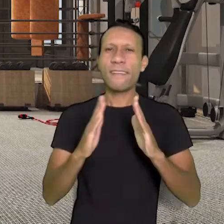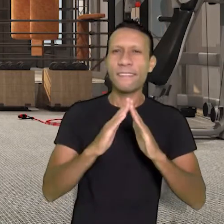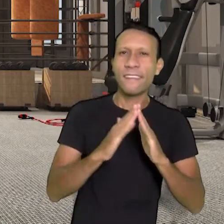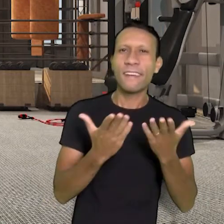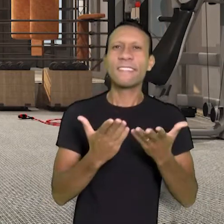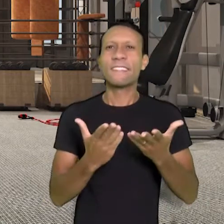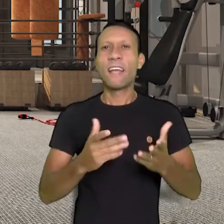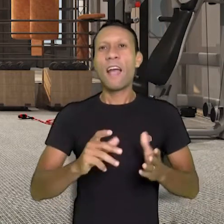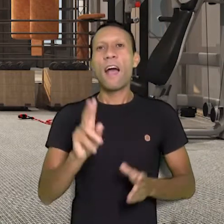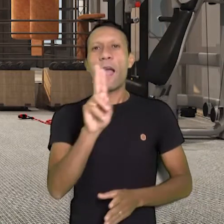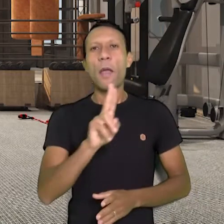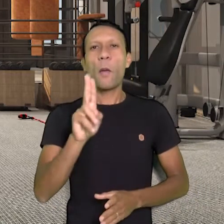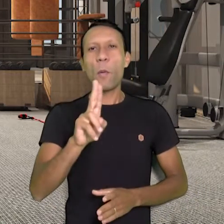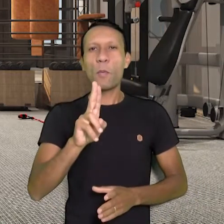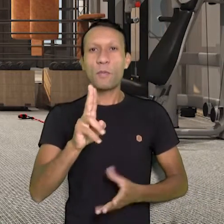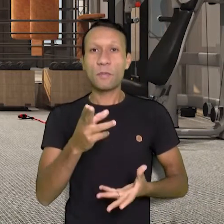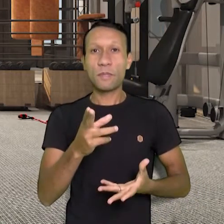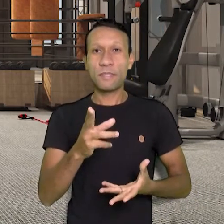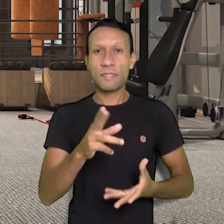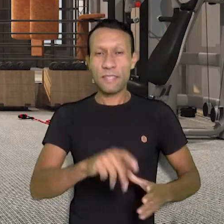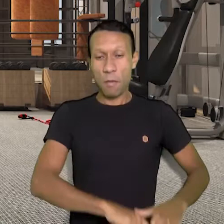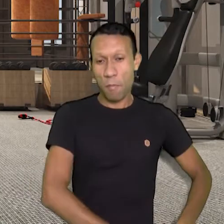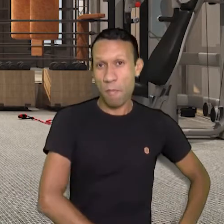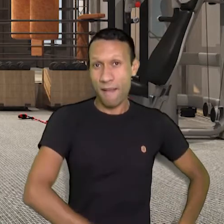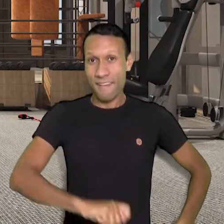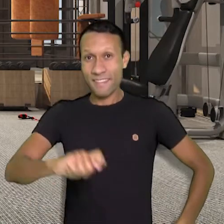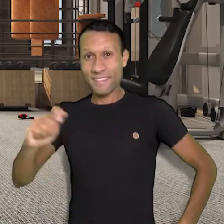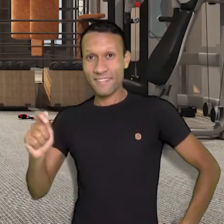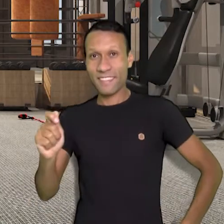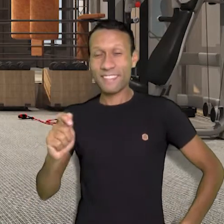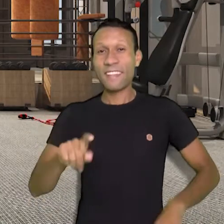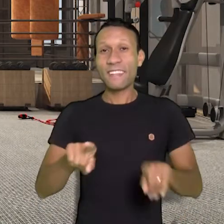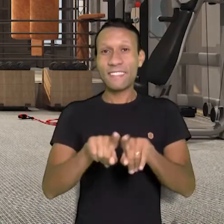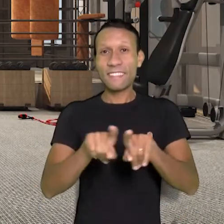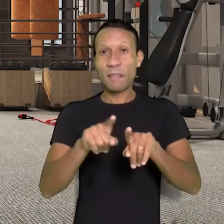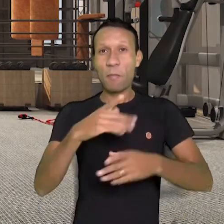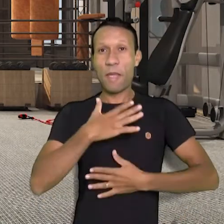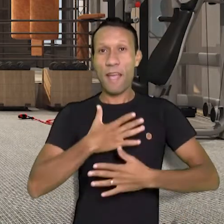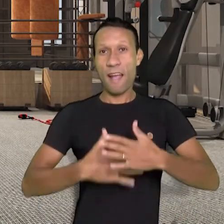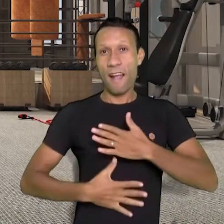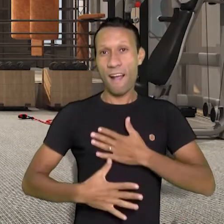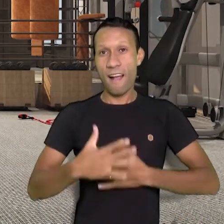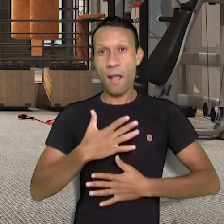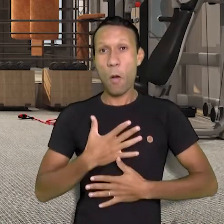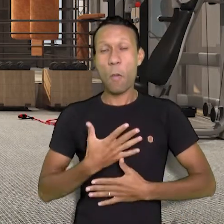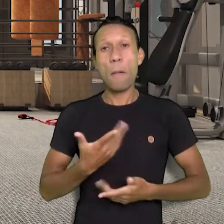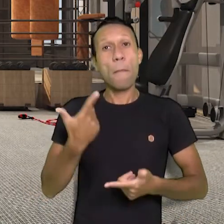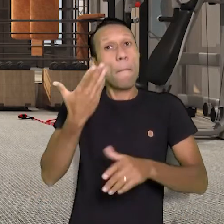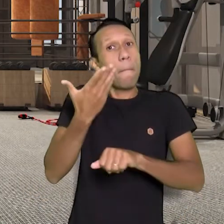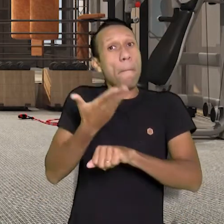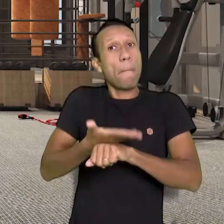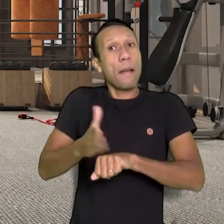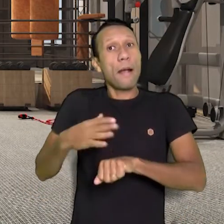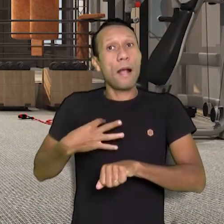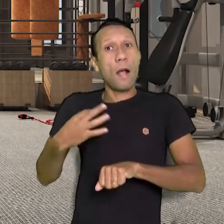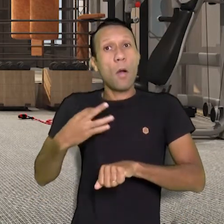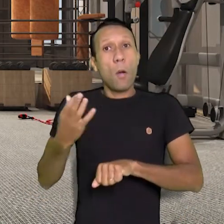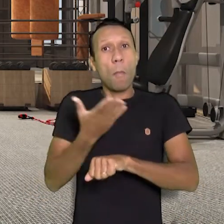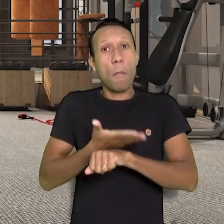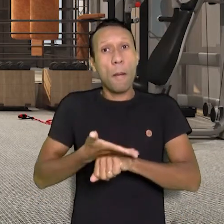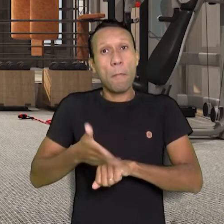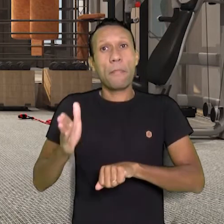que a gente vai fazer a espada vai aprender com a professora jéssica fazer a espada ea vestimenta da esgrima vestimenta branca certo